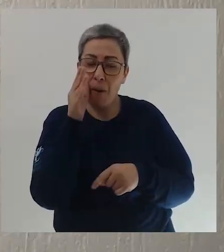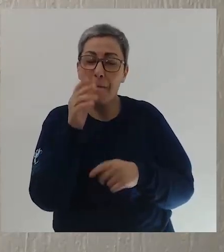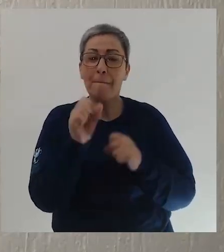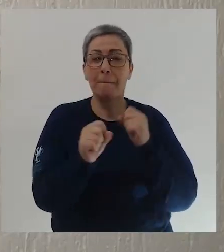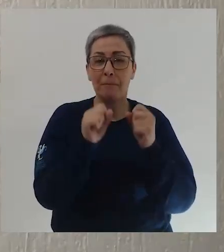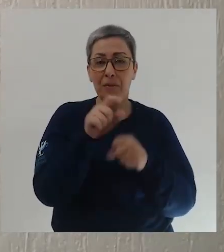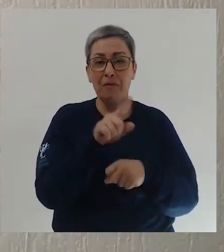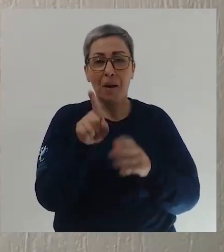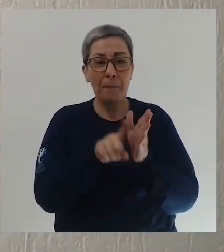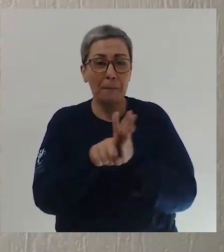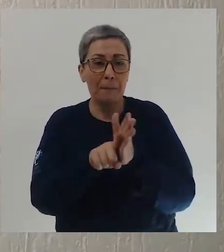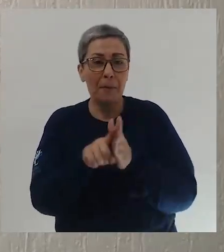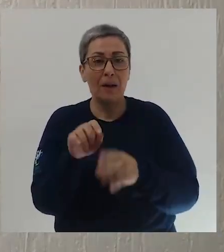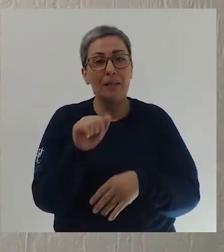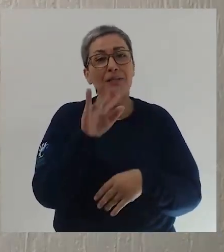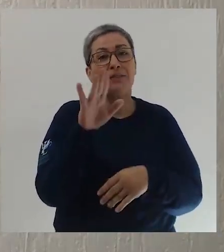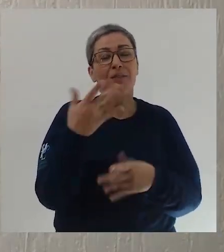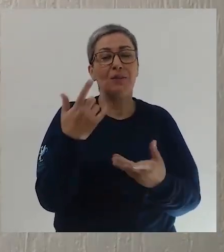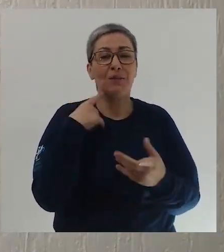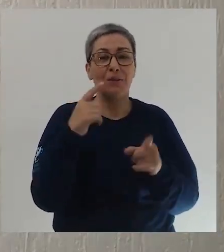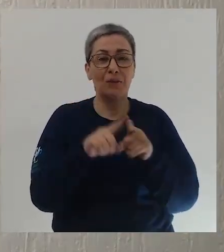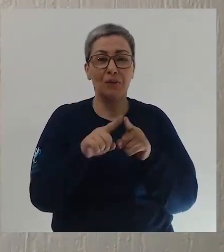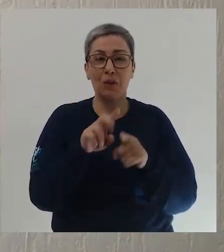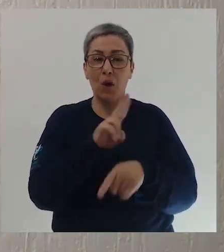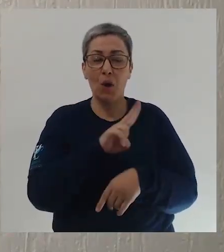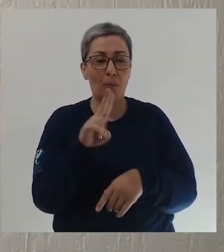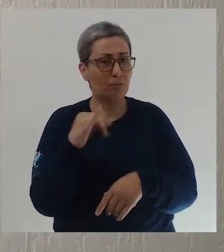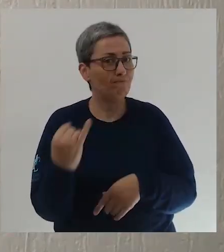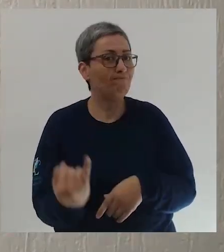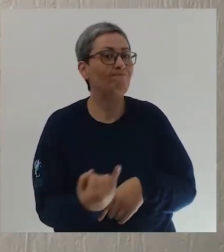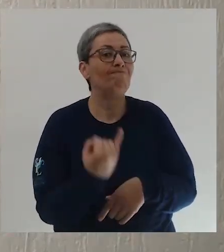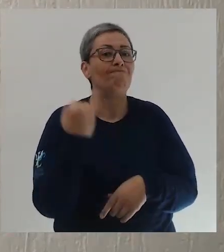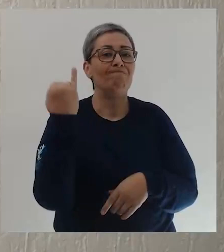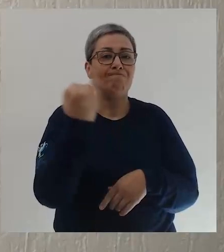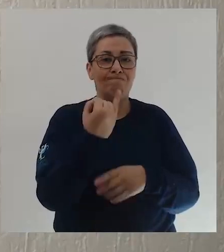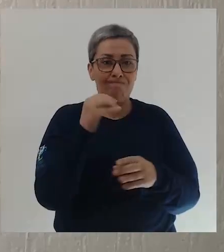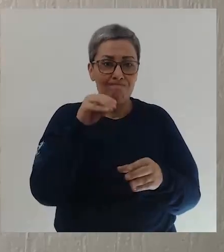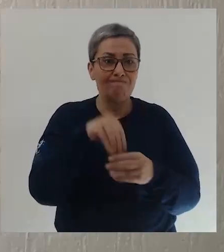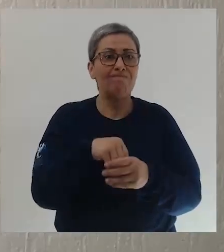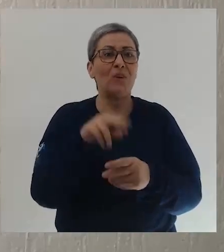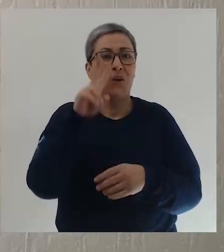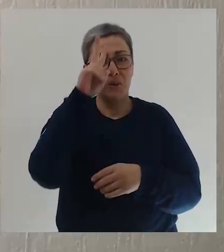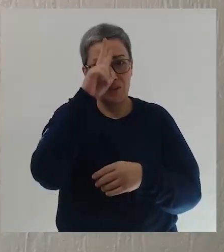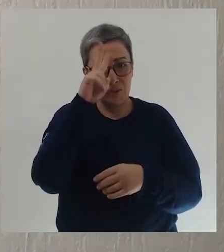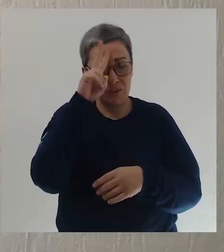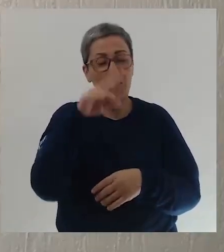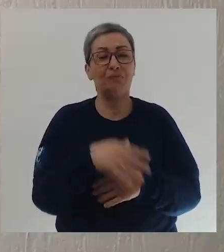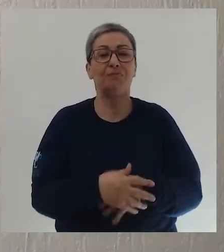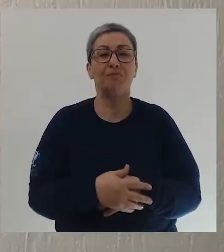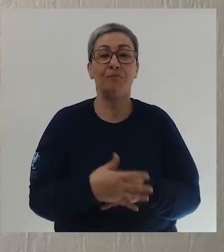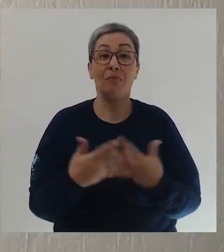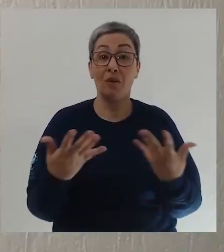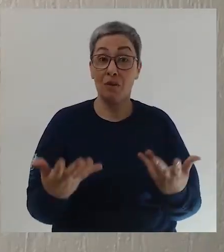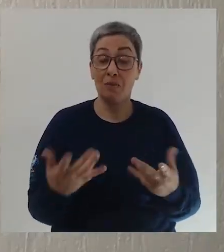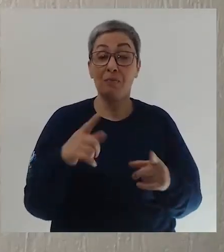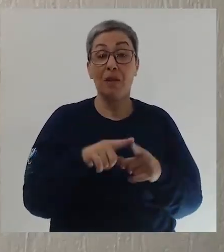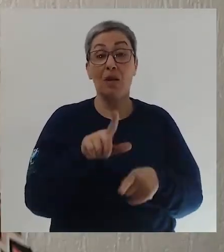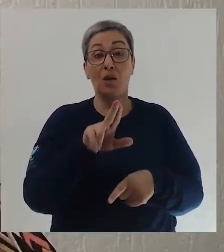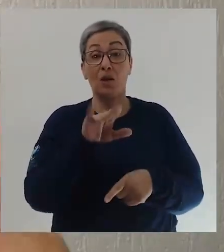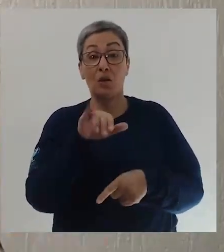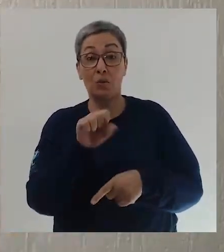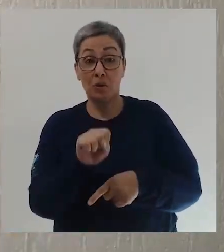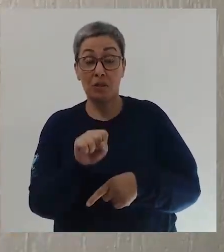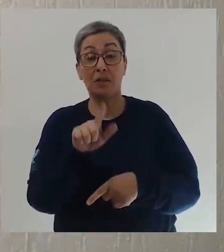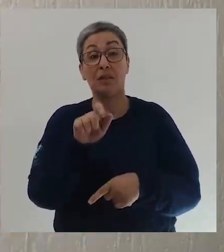for curioso, vai lá e pesquisa um pouquinho mais. Foi um nome muito importante dentro dessa história que eu tô contando, tá?